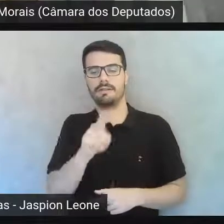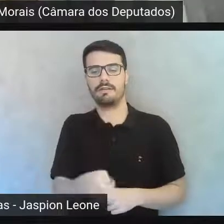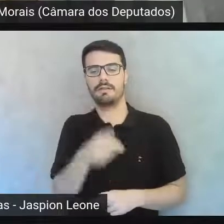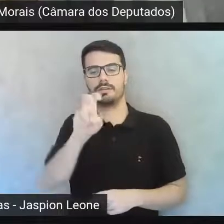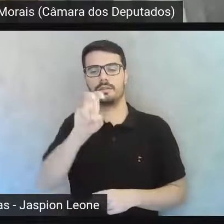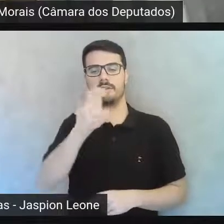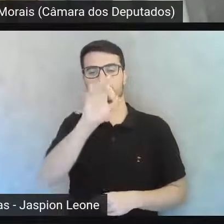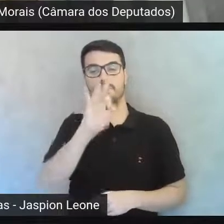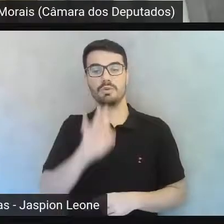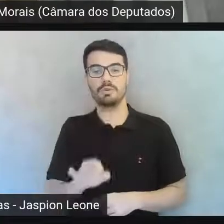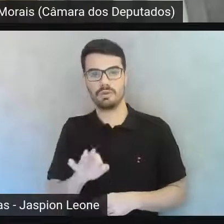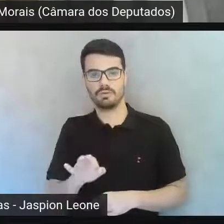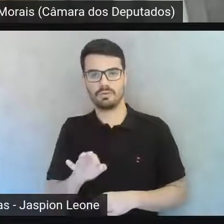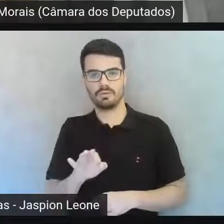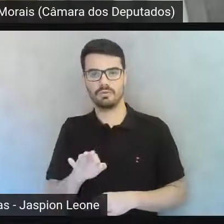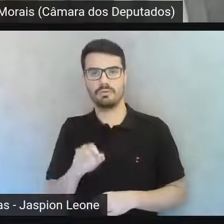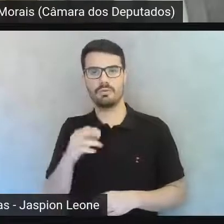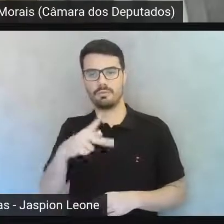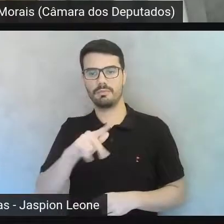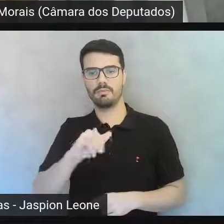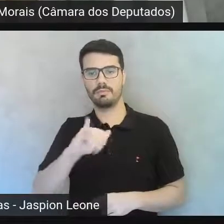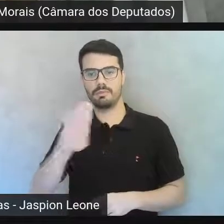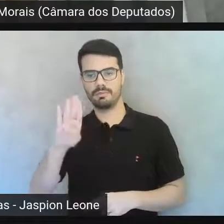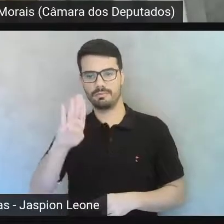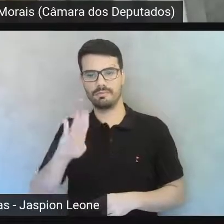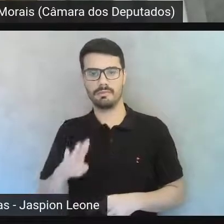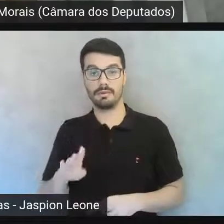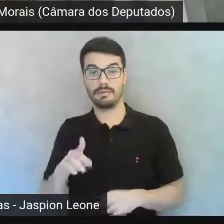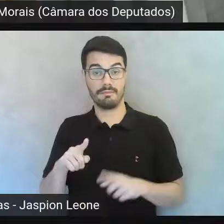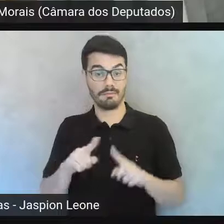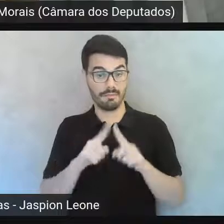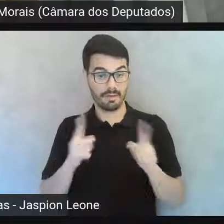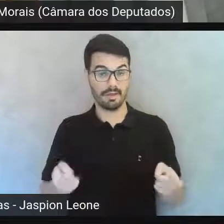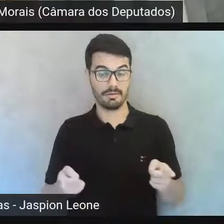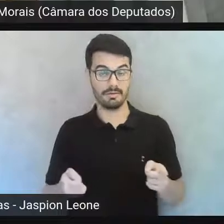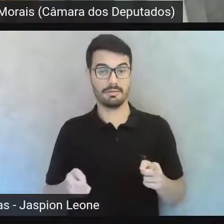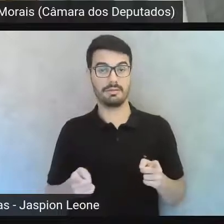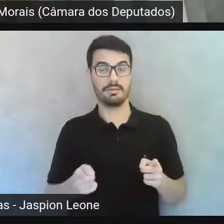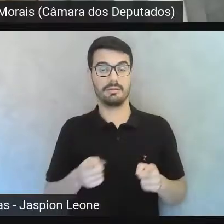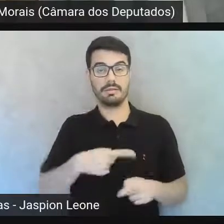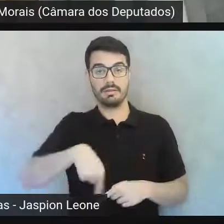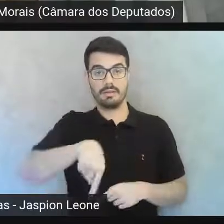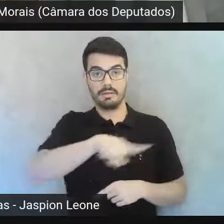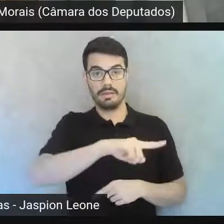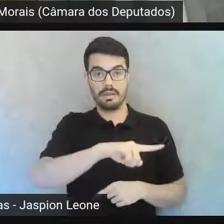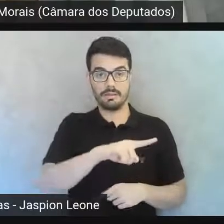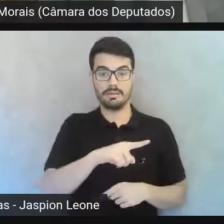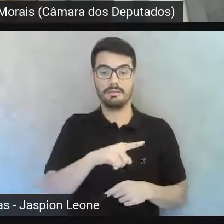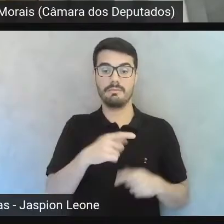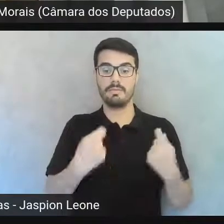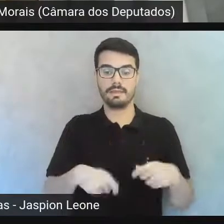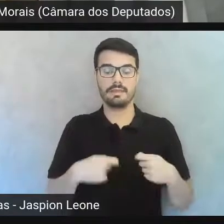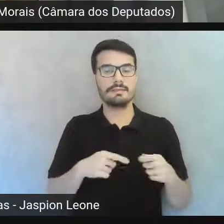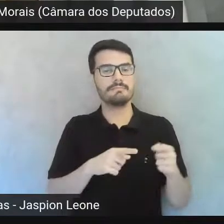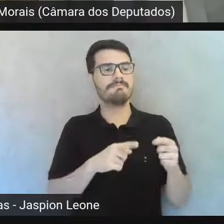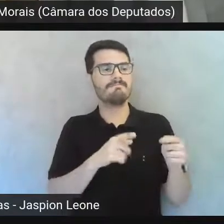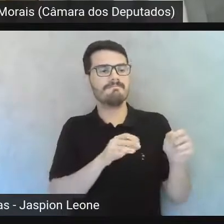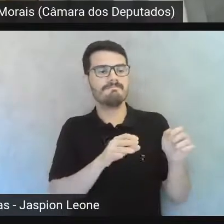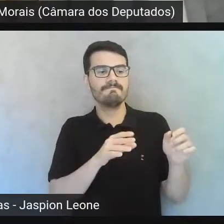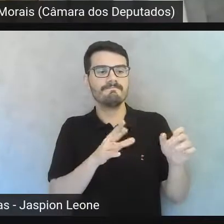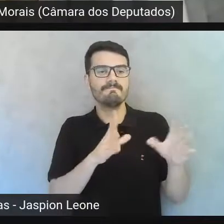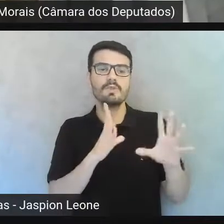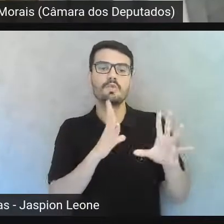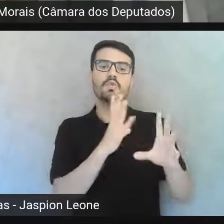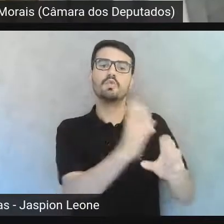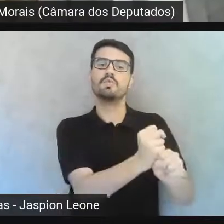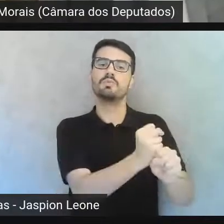93,5% do PIB. E esses fatos não tem... essa equação tem que fechar. E vai sendo fechada com o